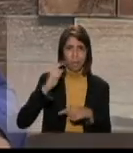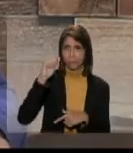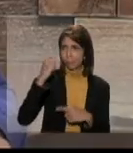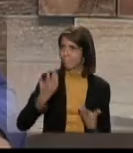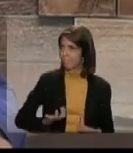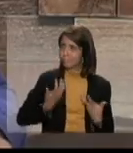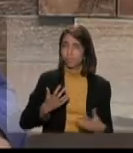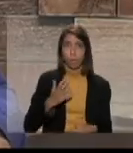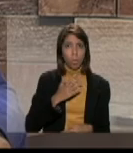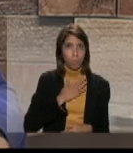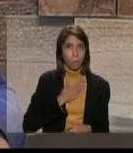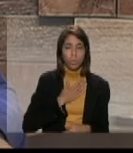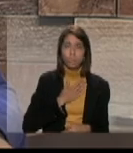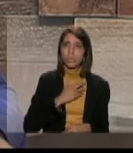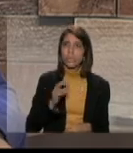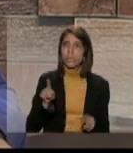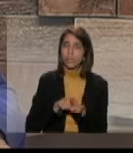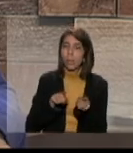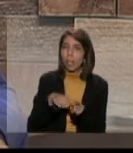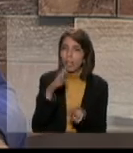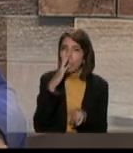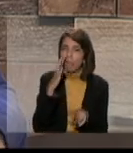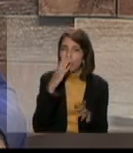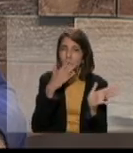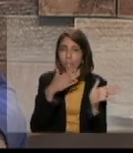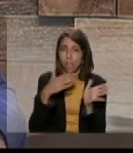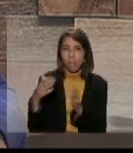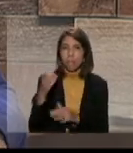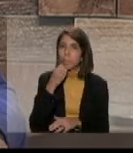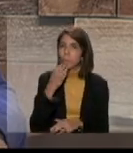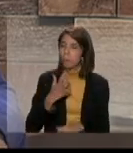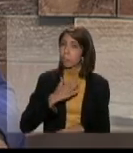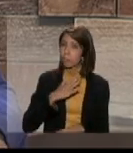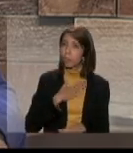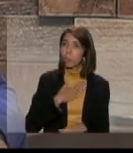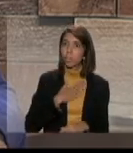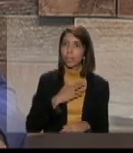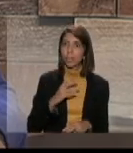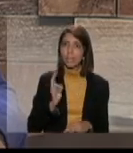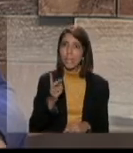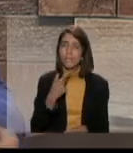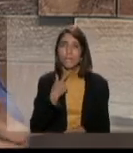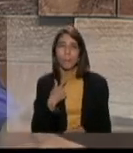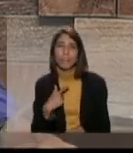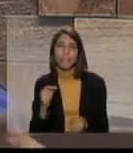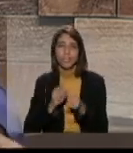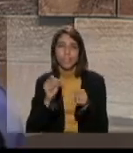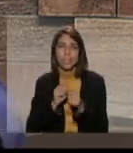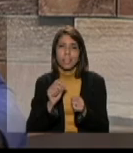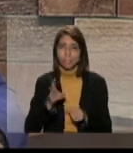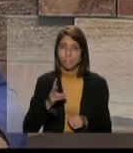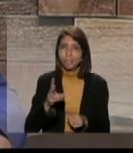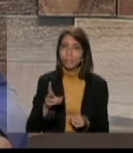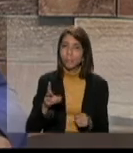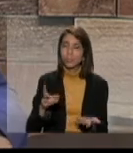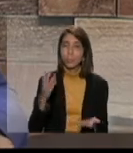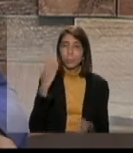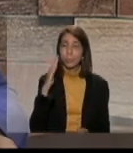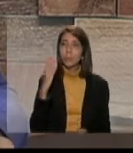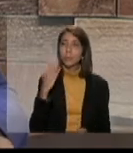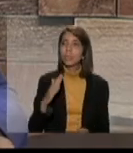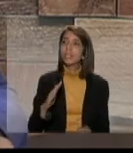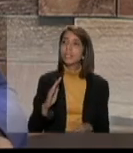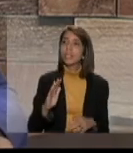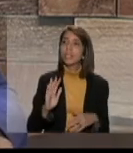o que eu faço e gosto muito de assistir coisas muito boas também para ficar cada vez mais com vontade de fazer aquelas coisas muito